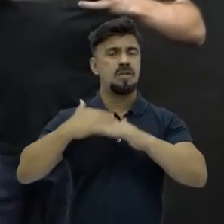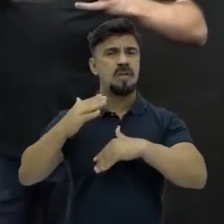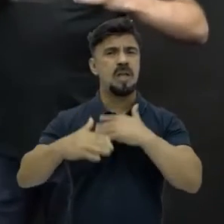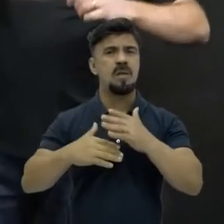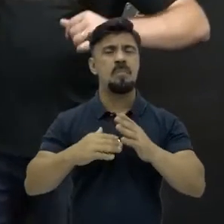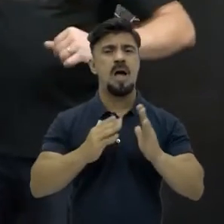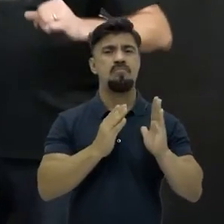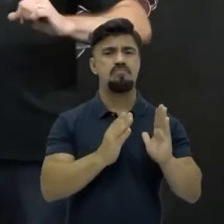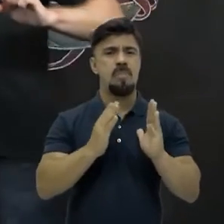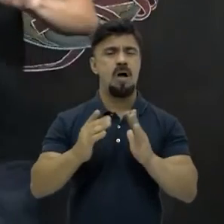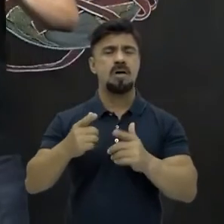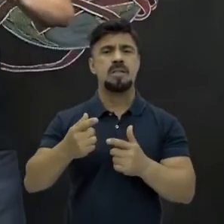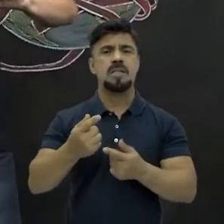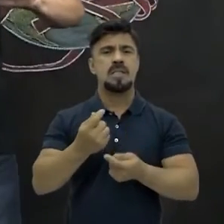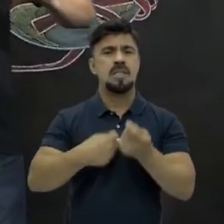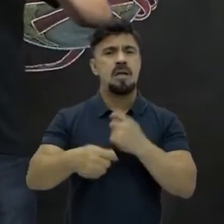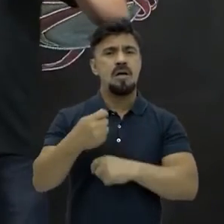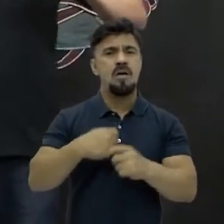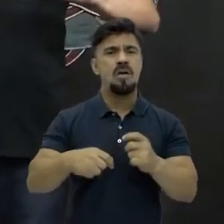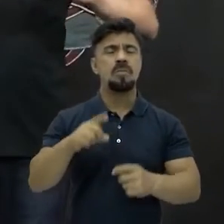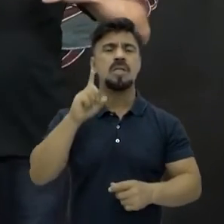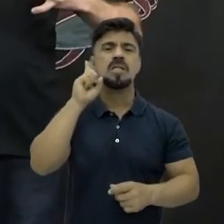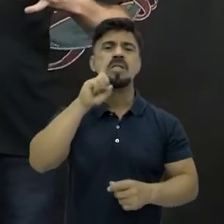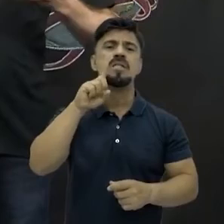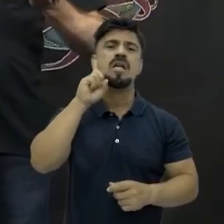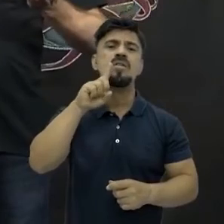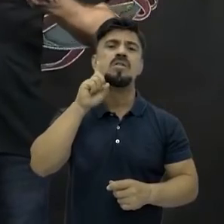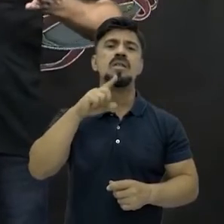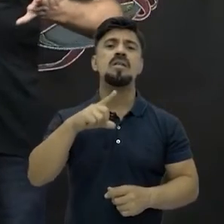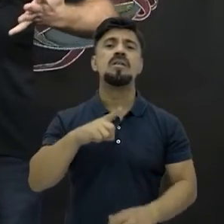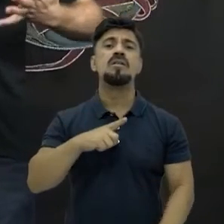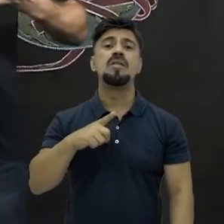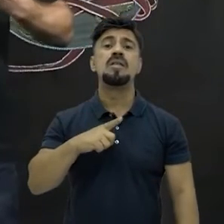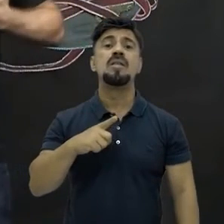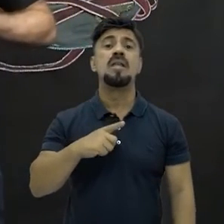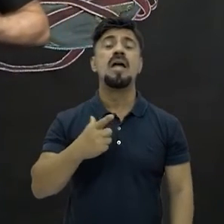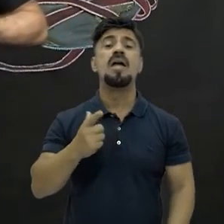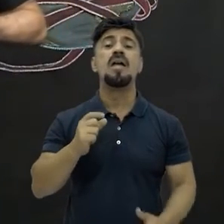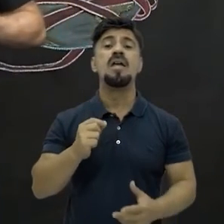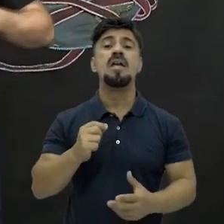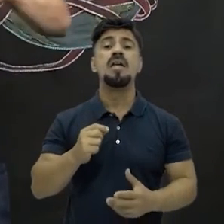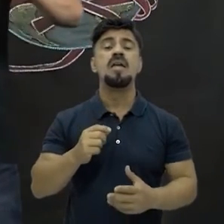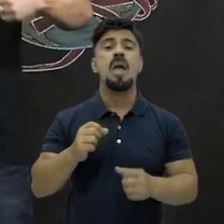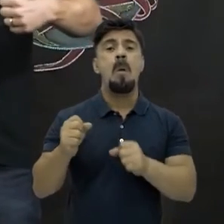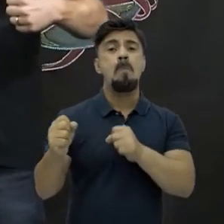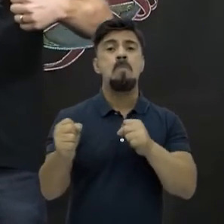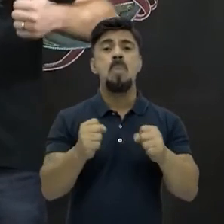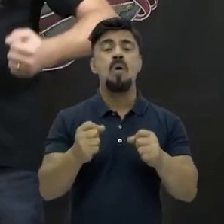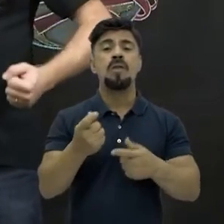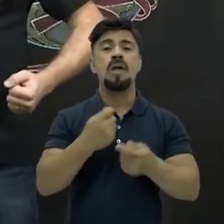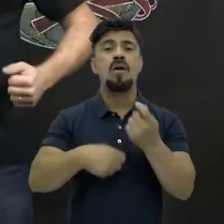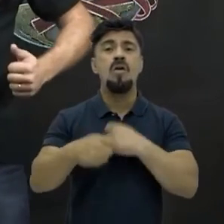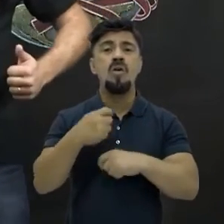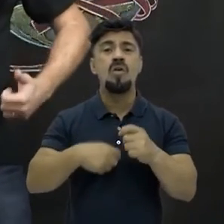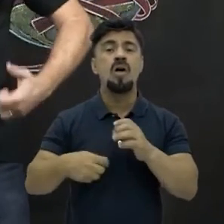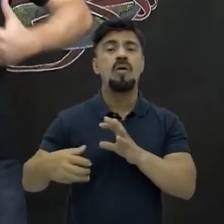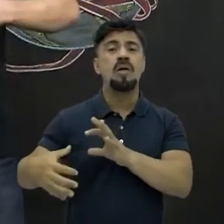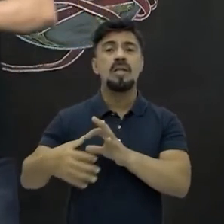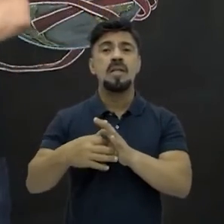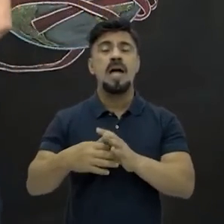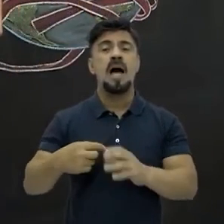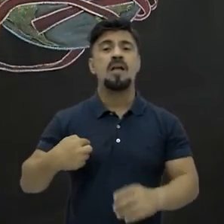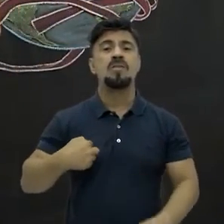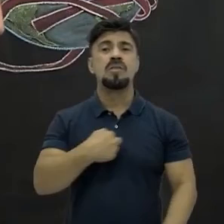blocos econômicos, faz com que os Estados Unidos acabe tendo uma divisão do poder econômico com a União Europeia, com a